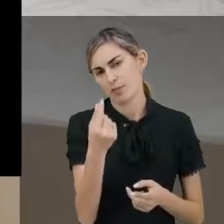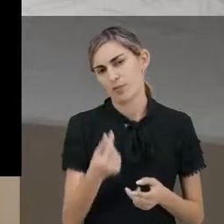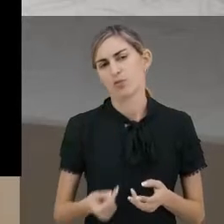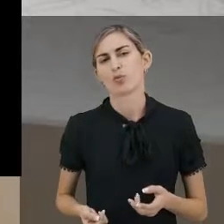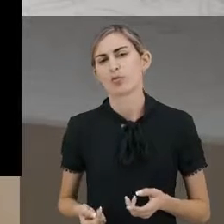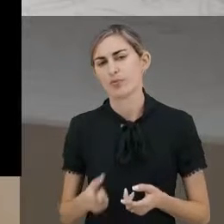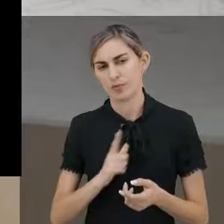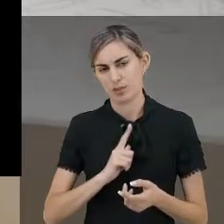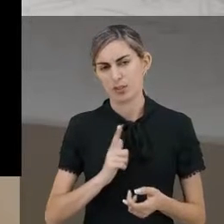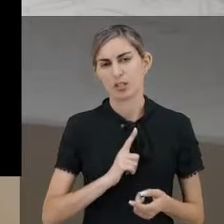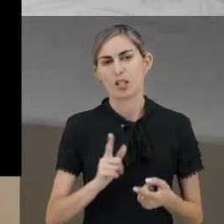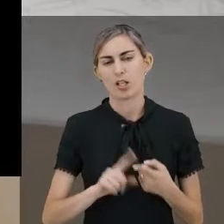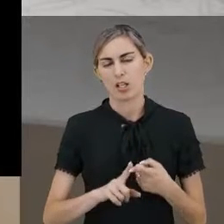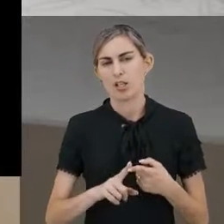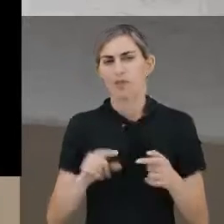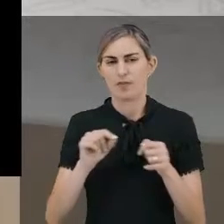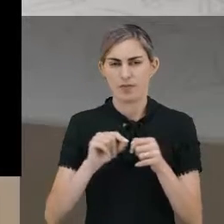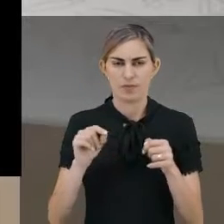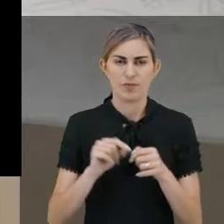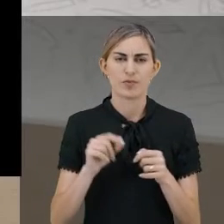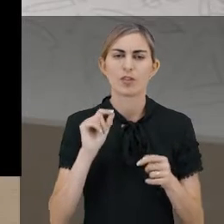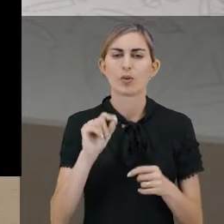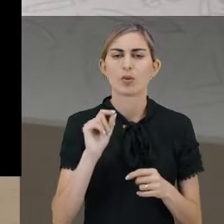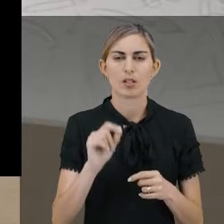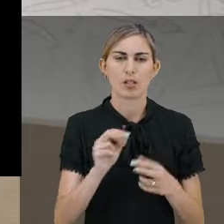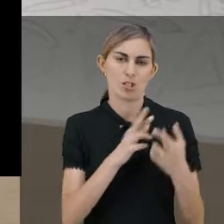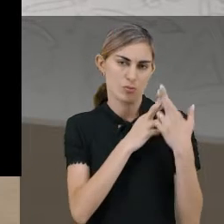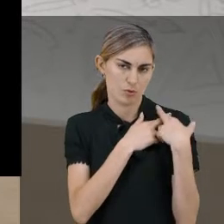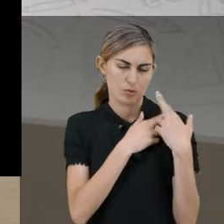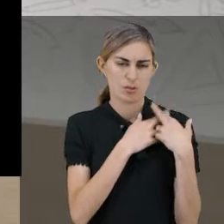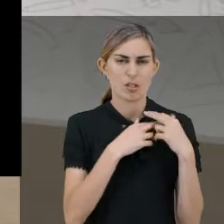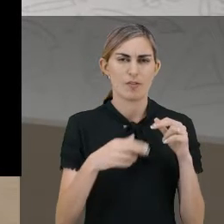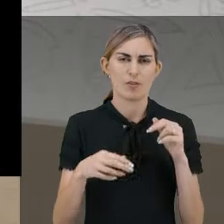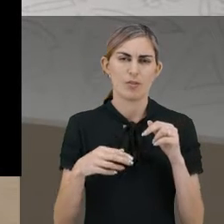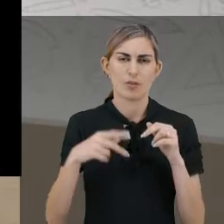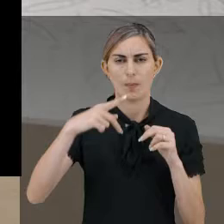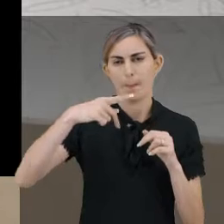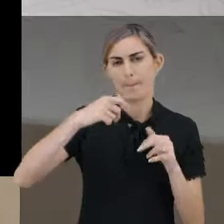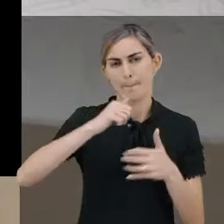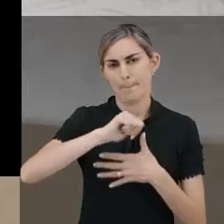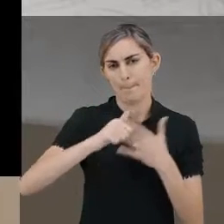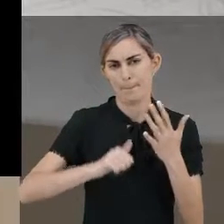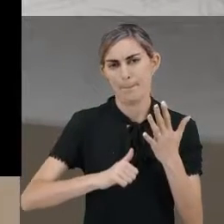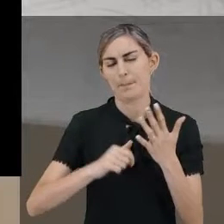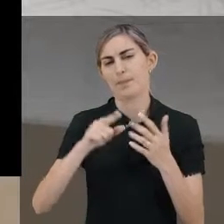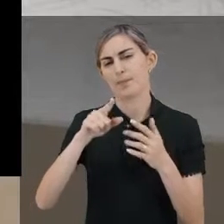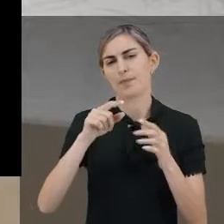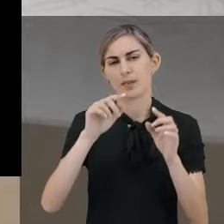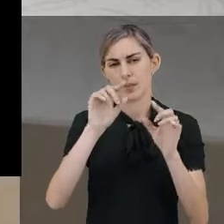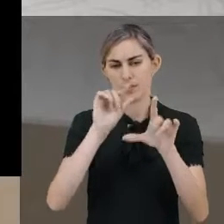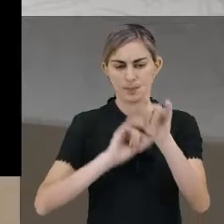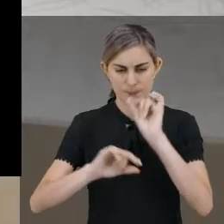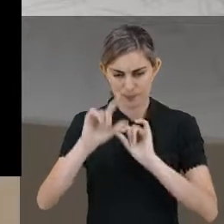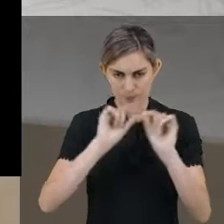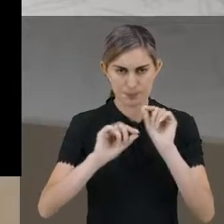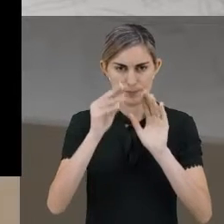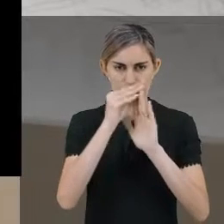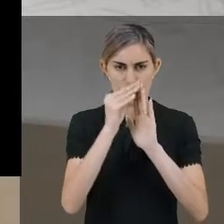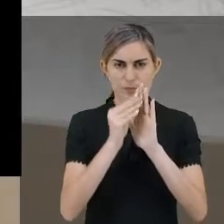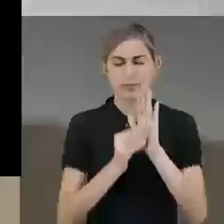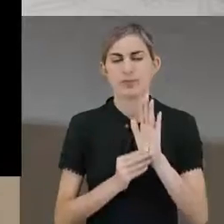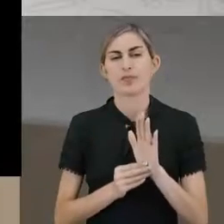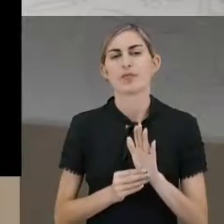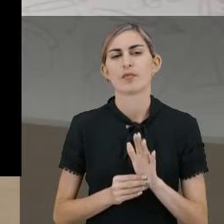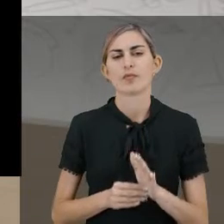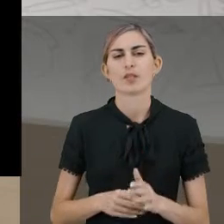o preço. Nós temos o nosso construtor, no qual é passado os parâmetros e são setados os parâmetros no